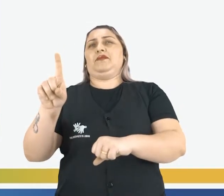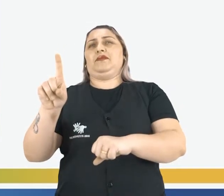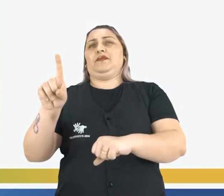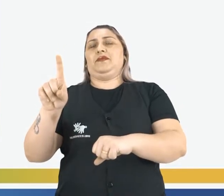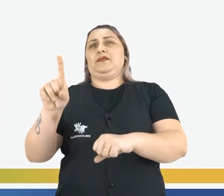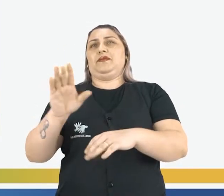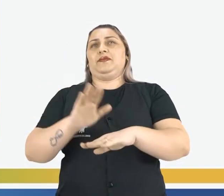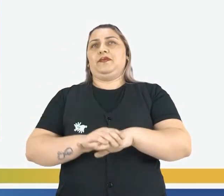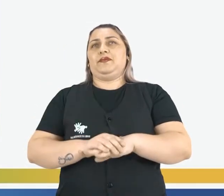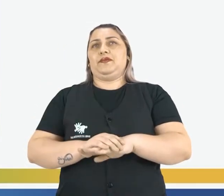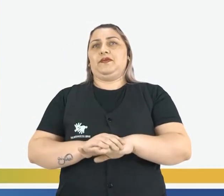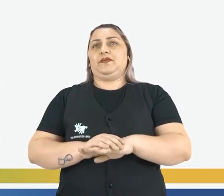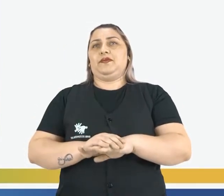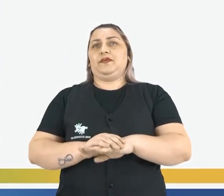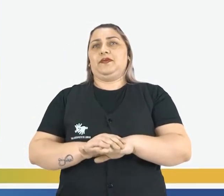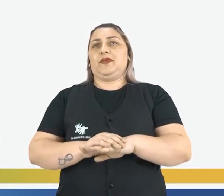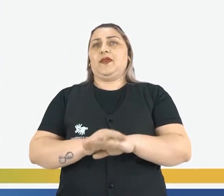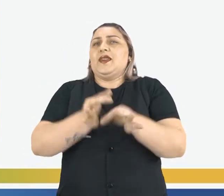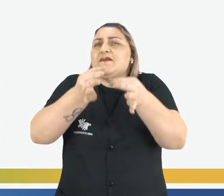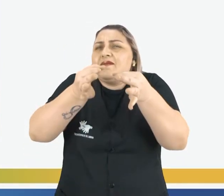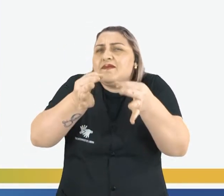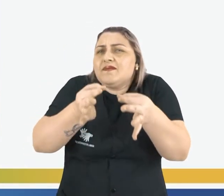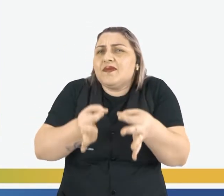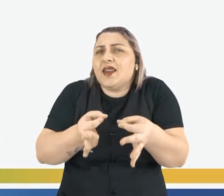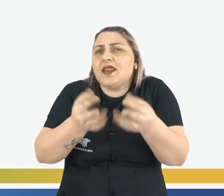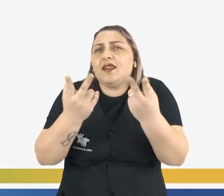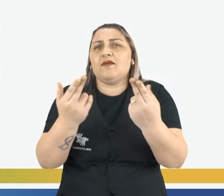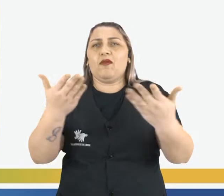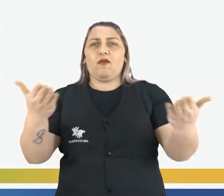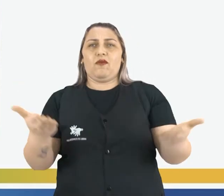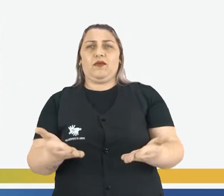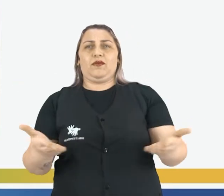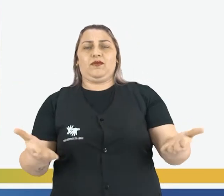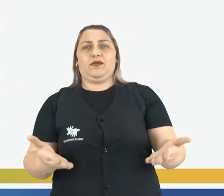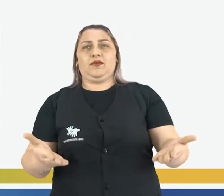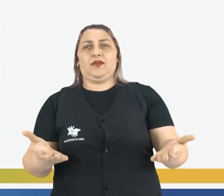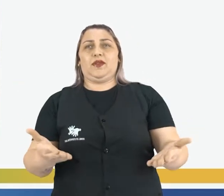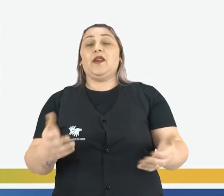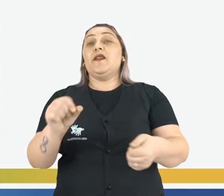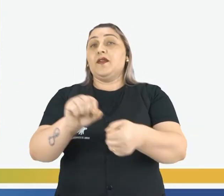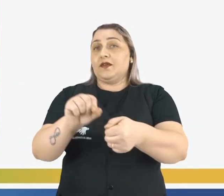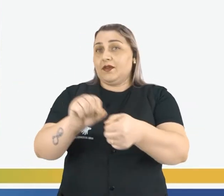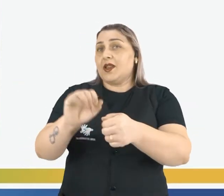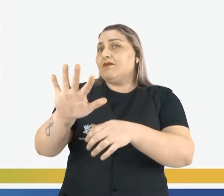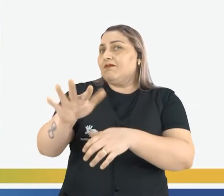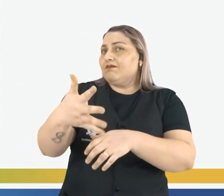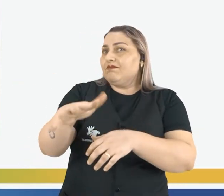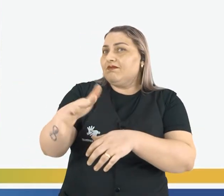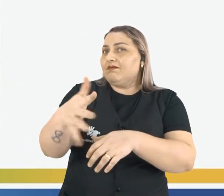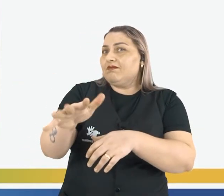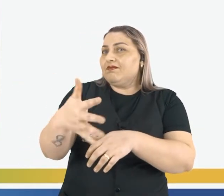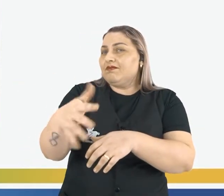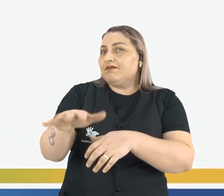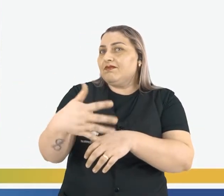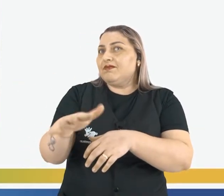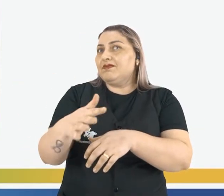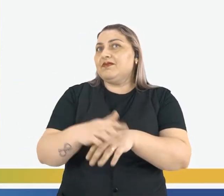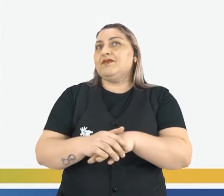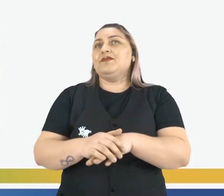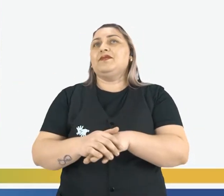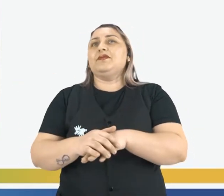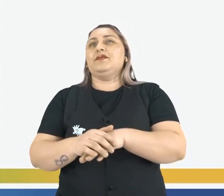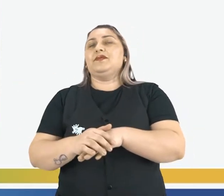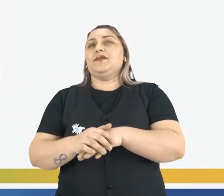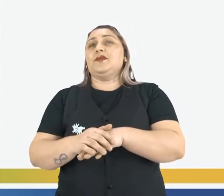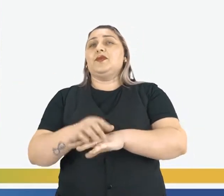ou seja, não era muito corretinha como é hoje. Eles faziam mais ou menos uma